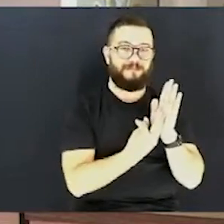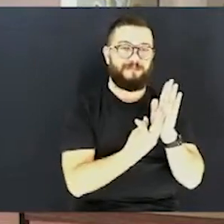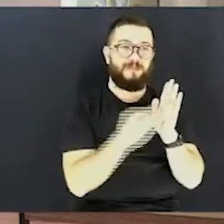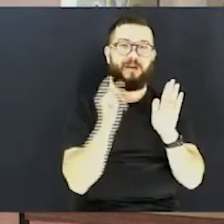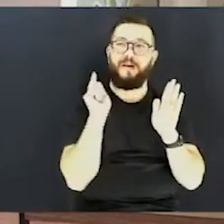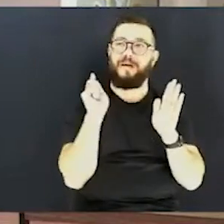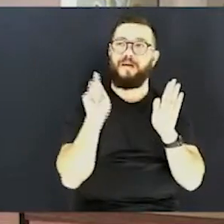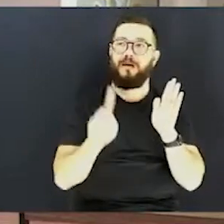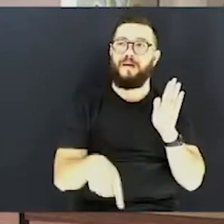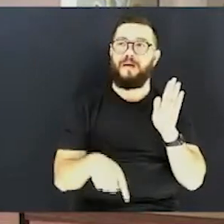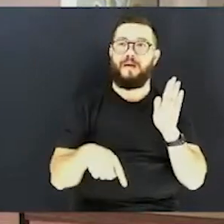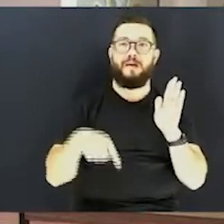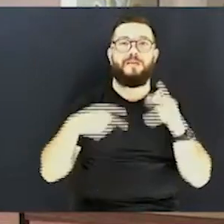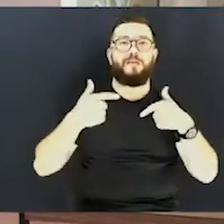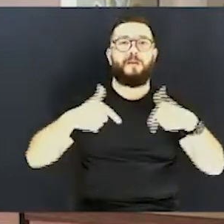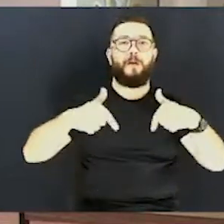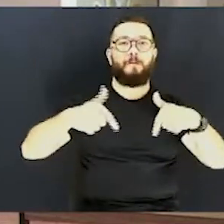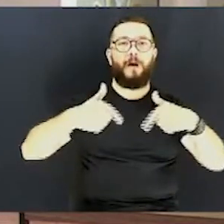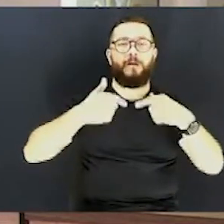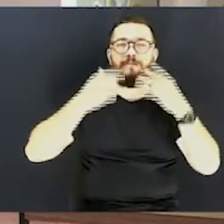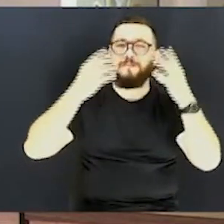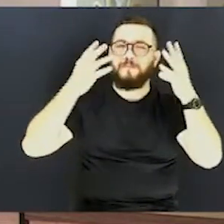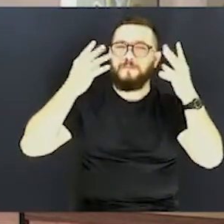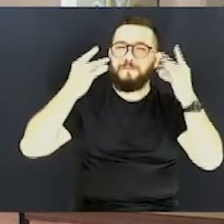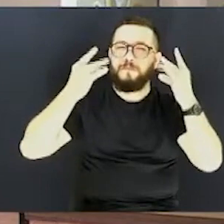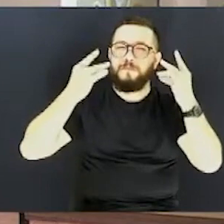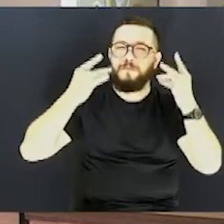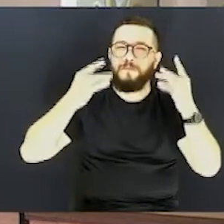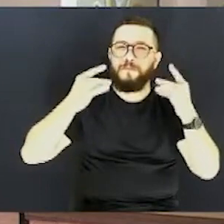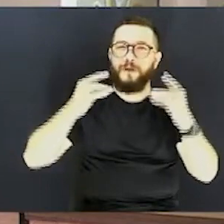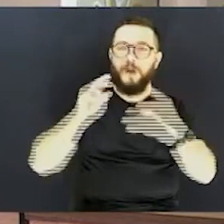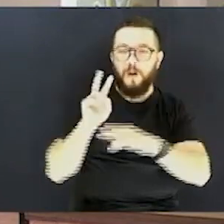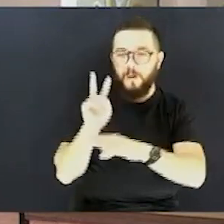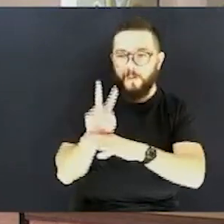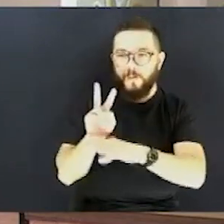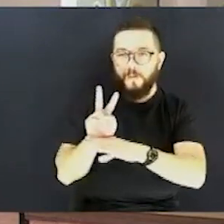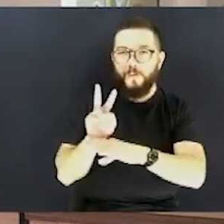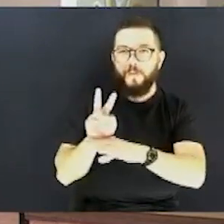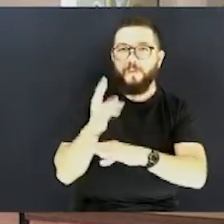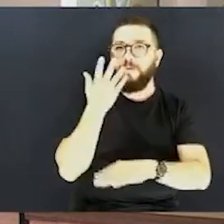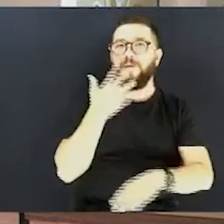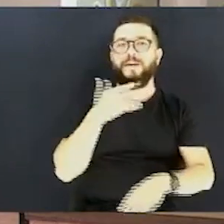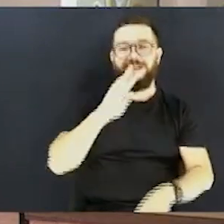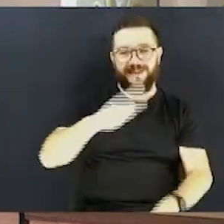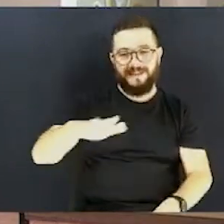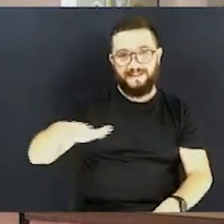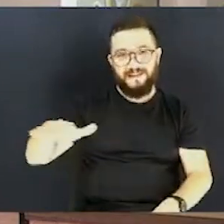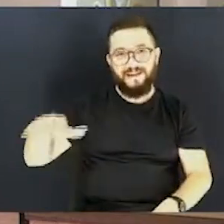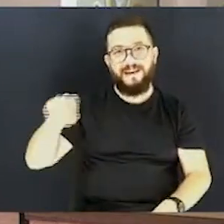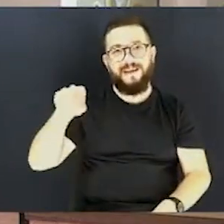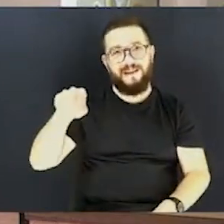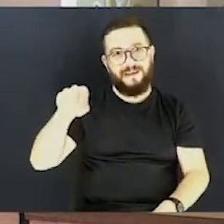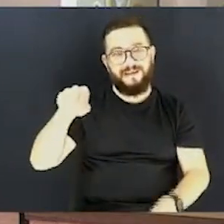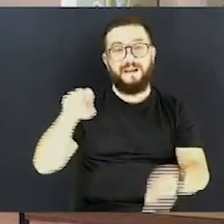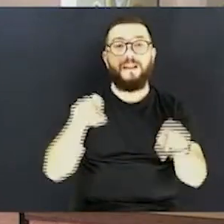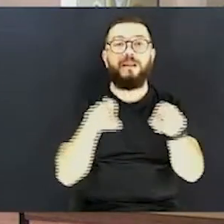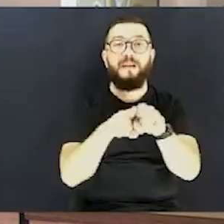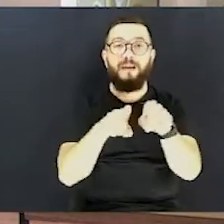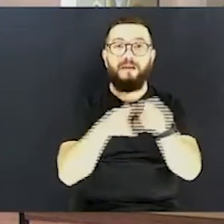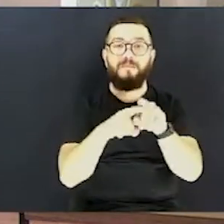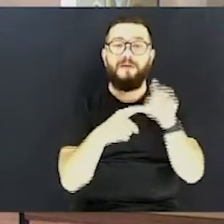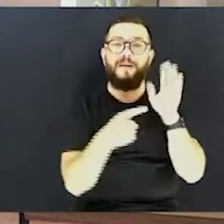detalhado de proteção aos direitos das crianças na primeira infância, e entre as diretrizes estão